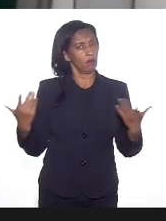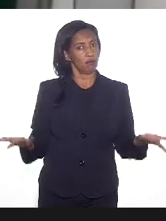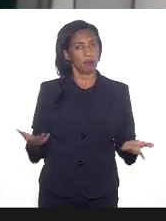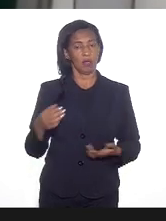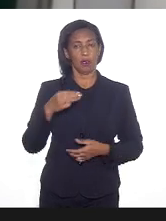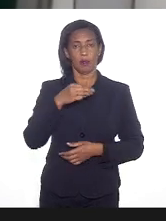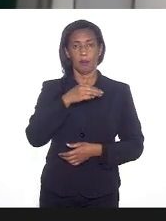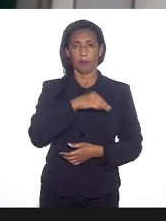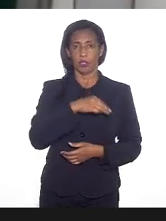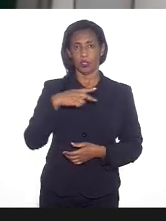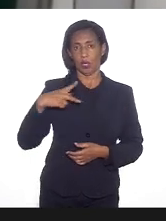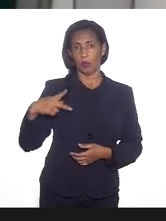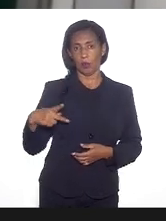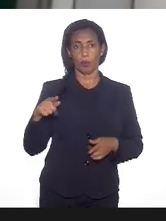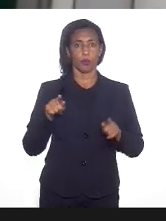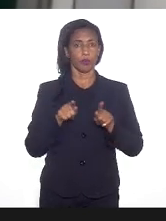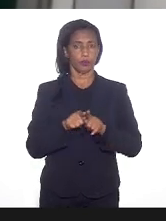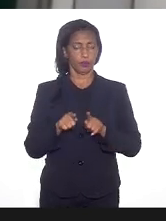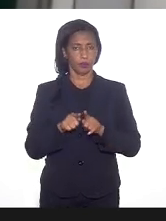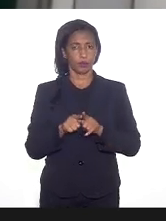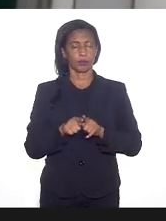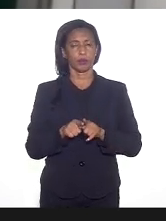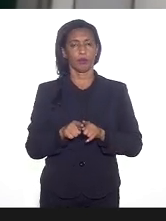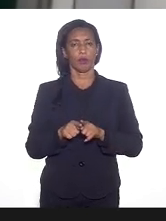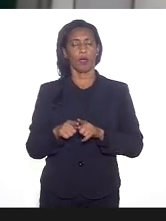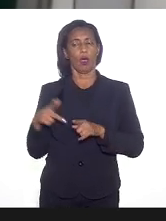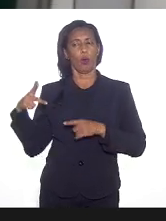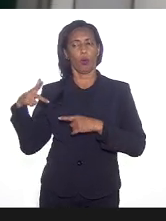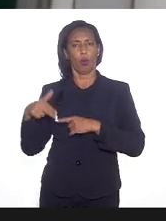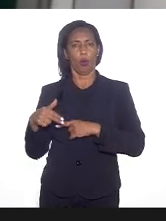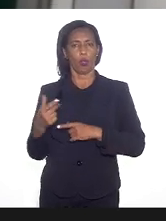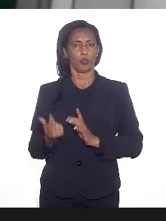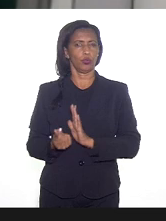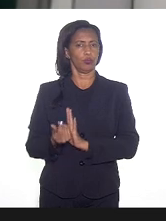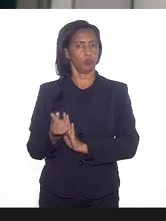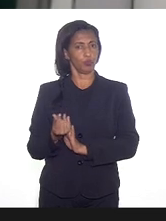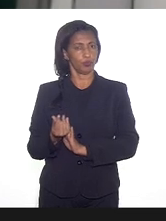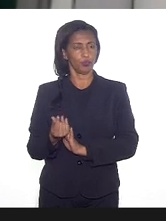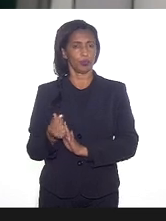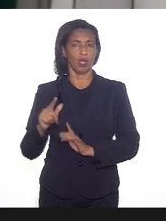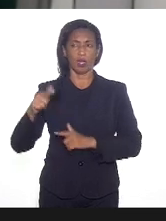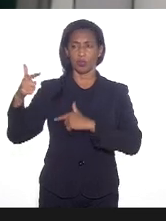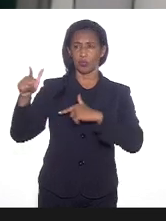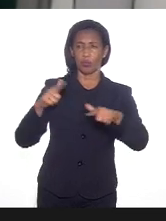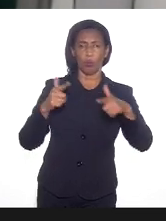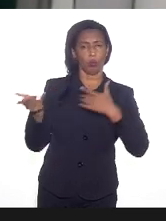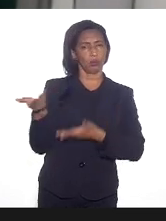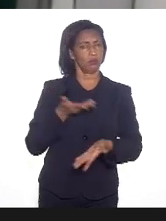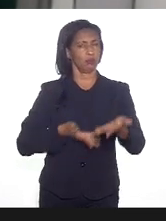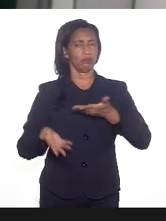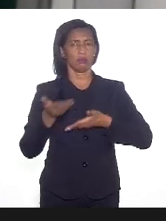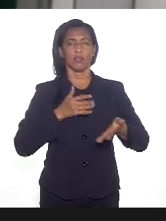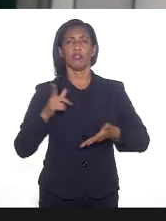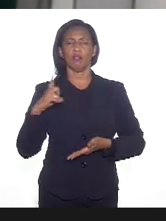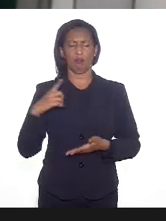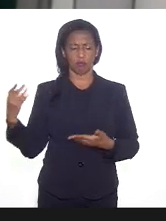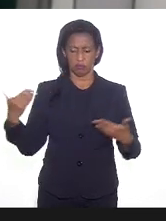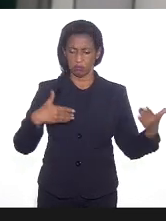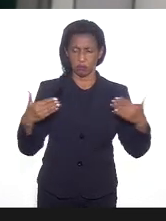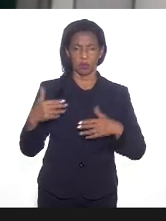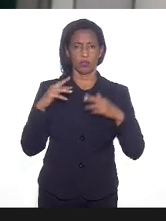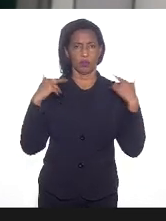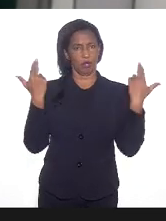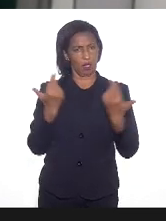Ministério Público Especial vinculado à Corte de Contas, enfim, além de várias participações que nós tivemos e que